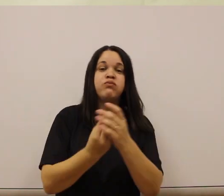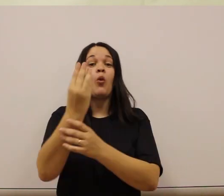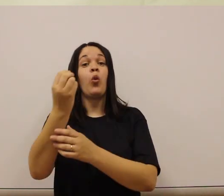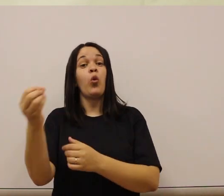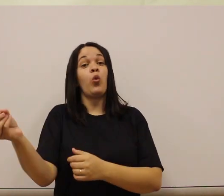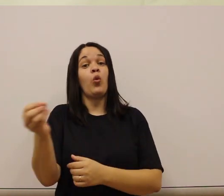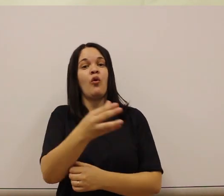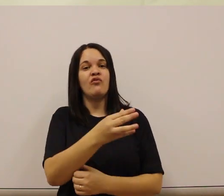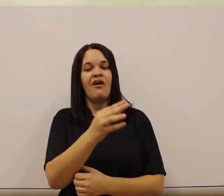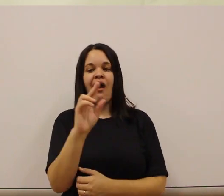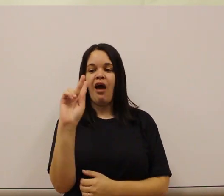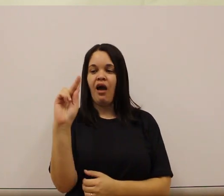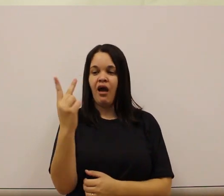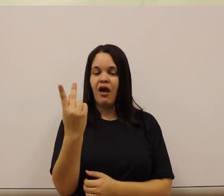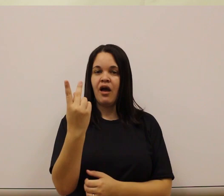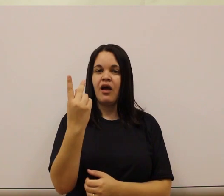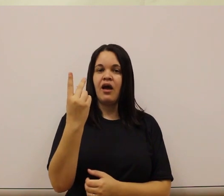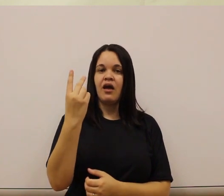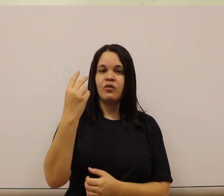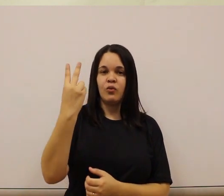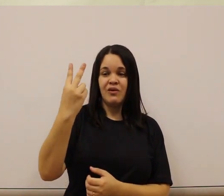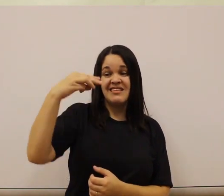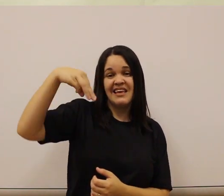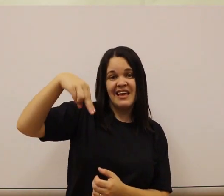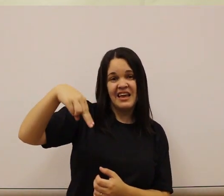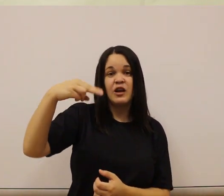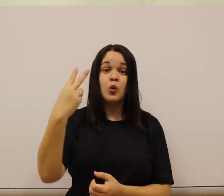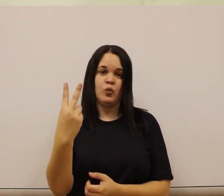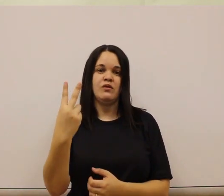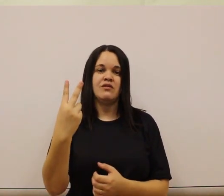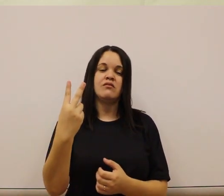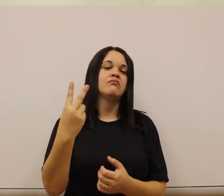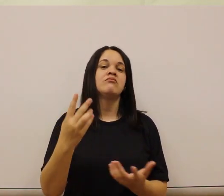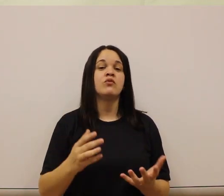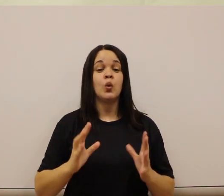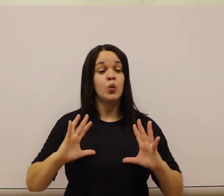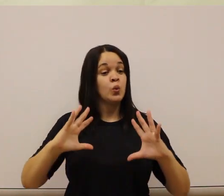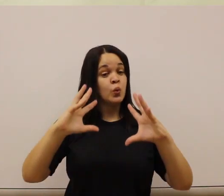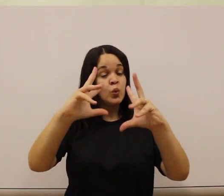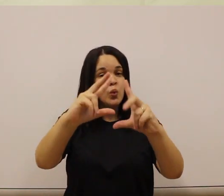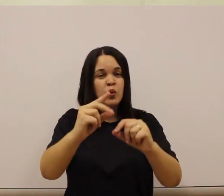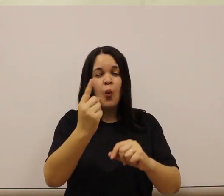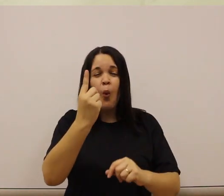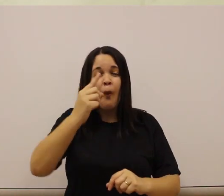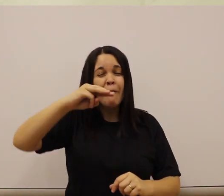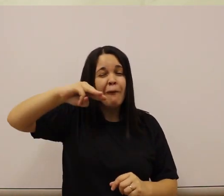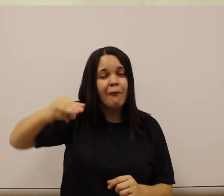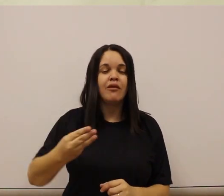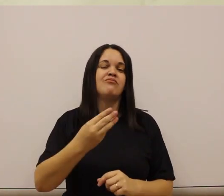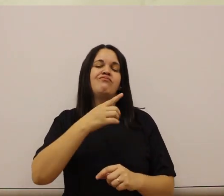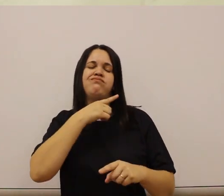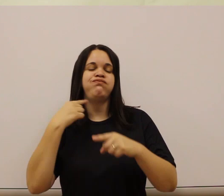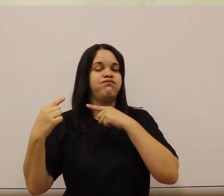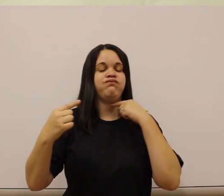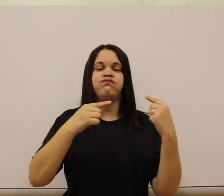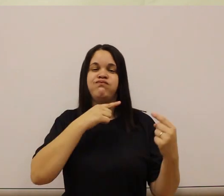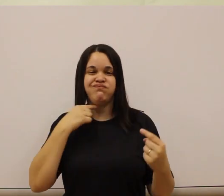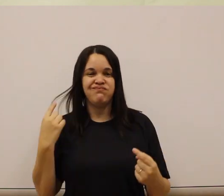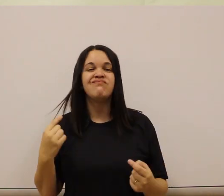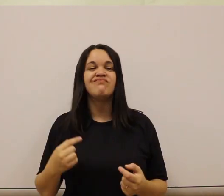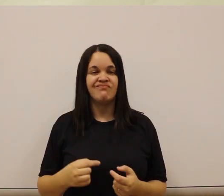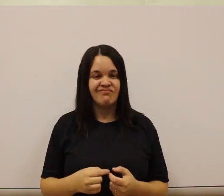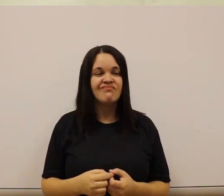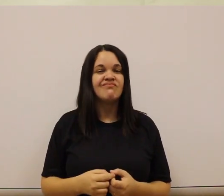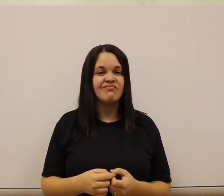ela se espalhou no mundo meses depois. Estima-se 1 milhão de mortes com esta pandemia.